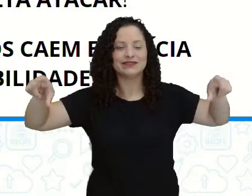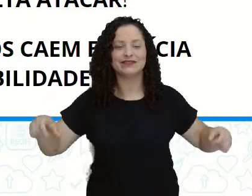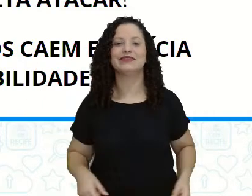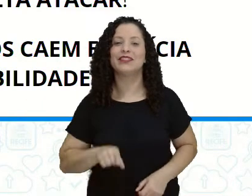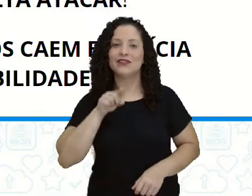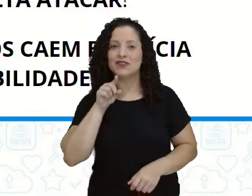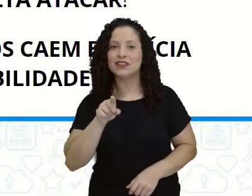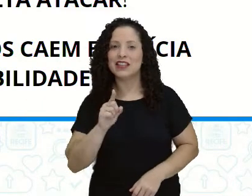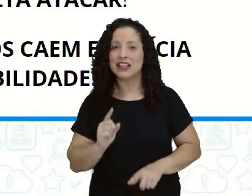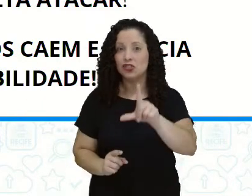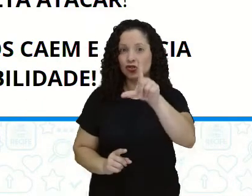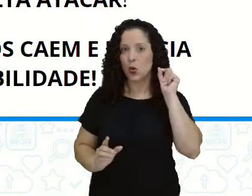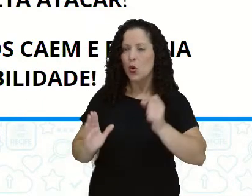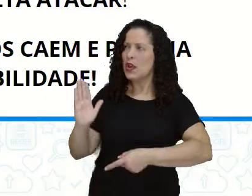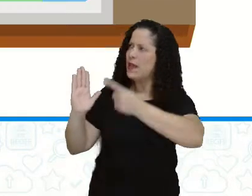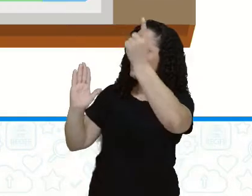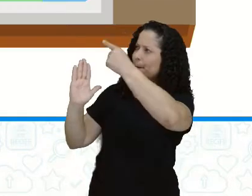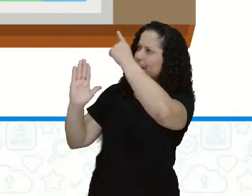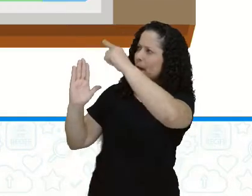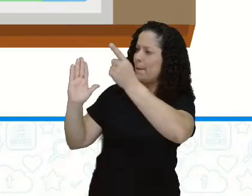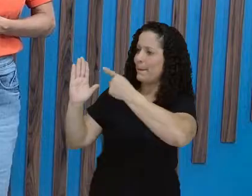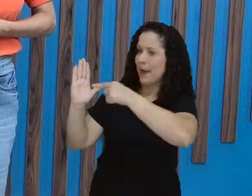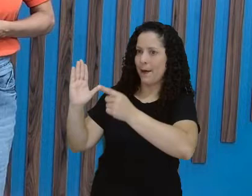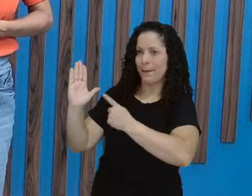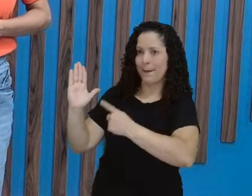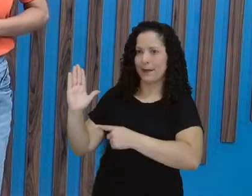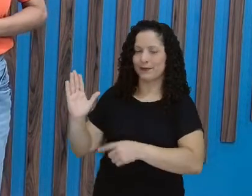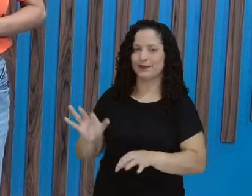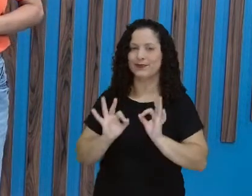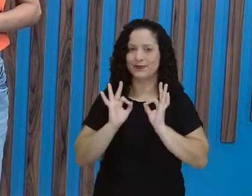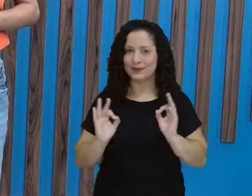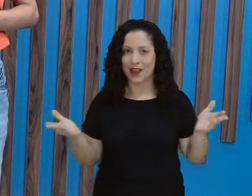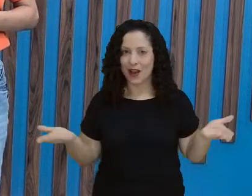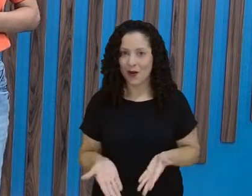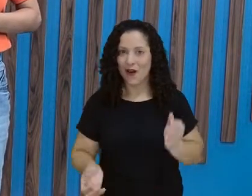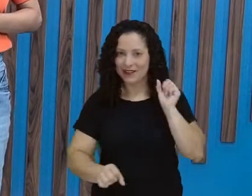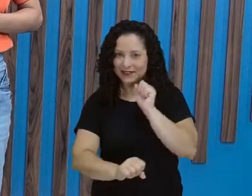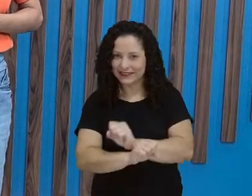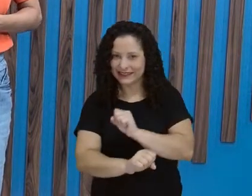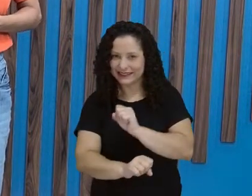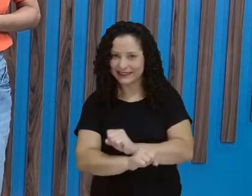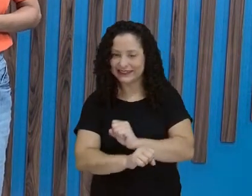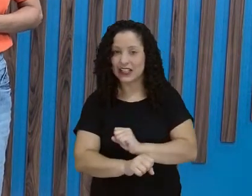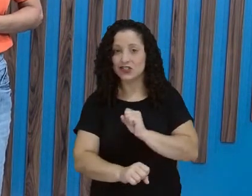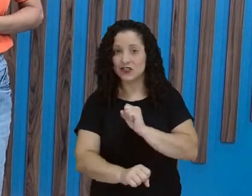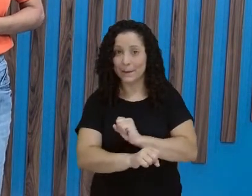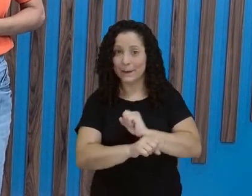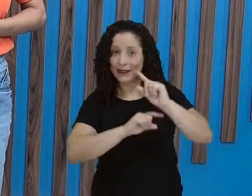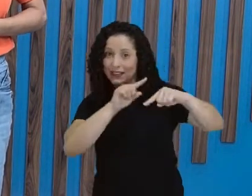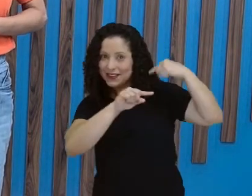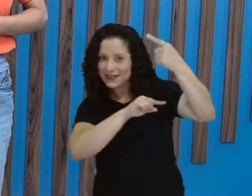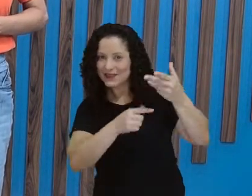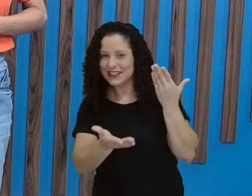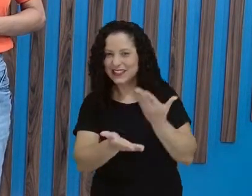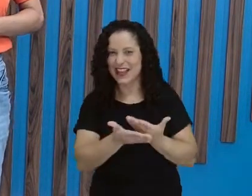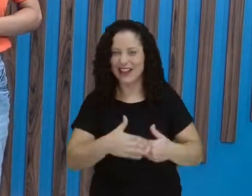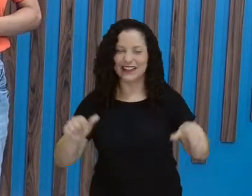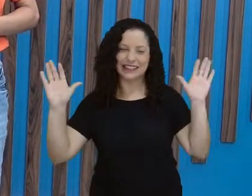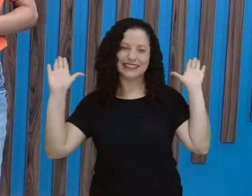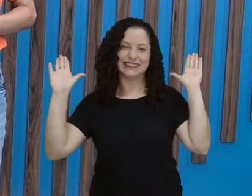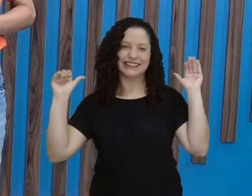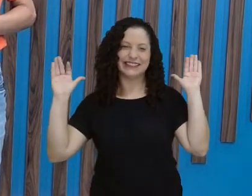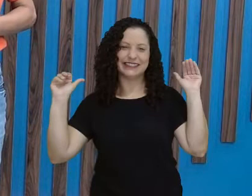das opções. Nós ficamos por aqui e eu te espero na próxima aula.